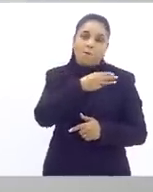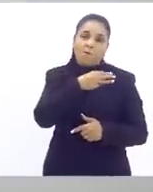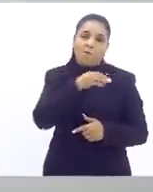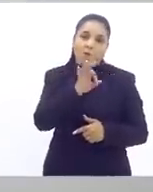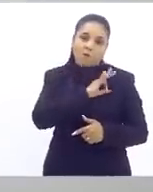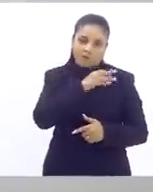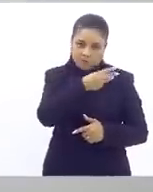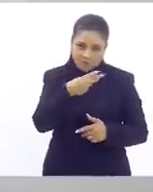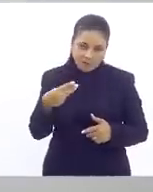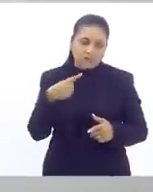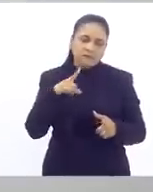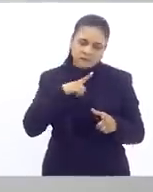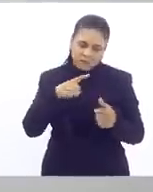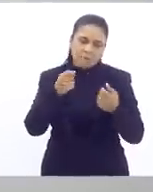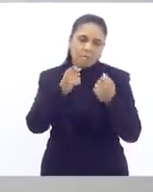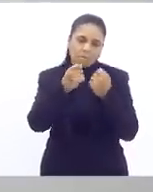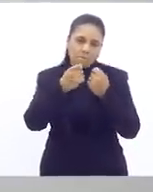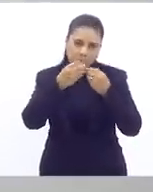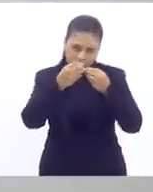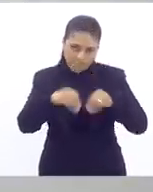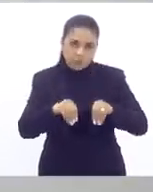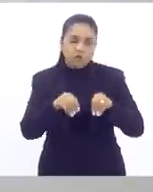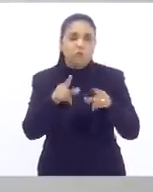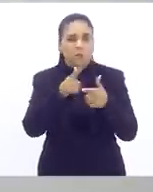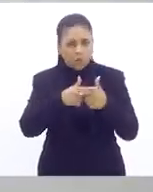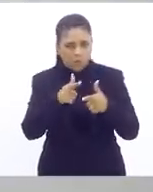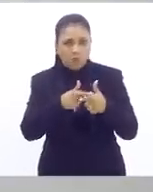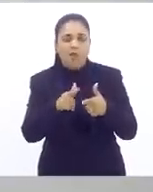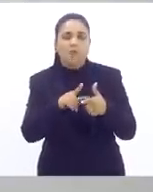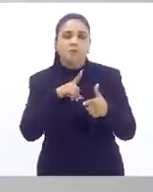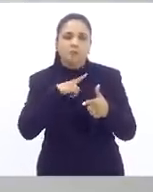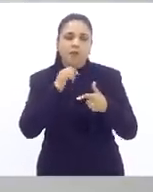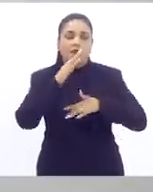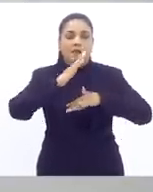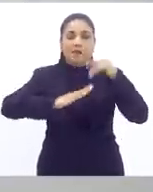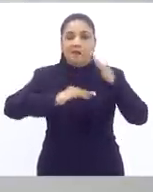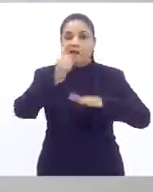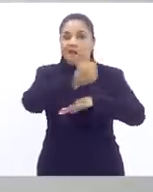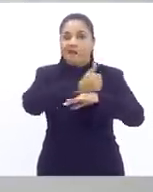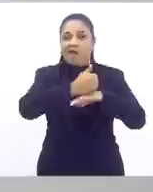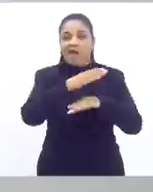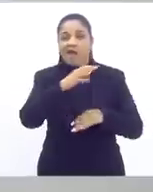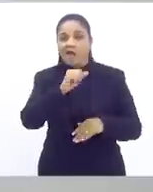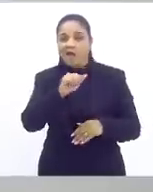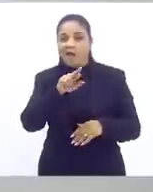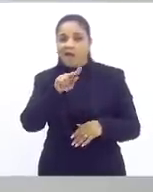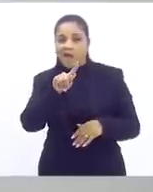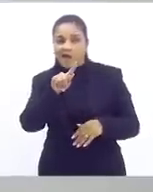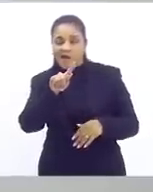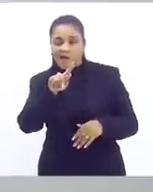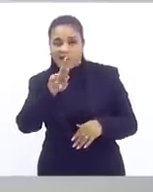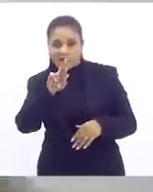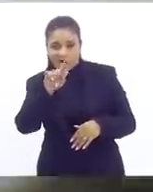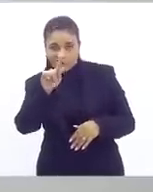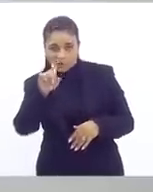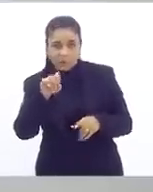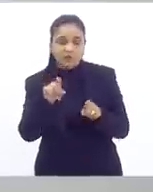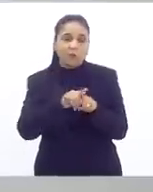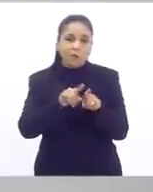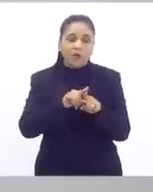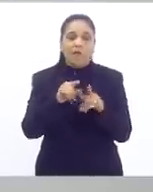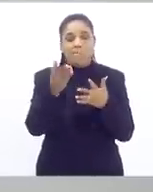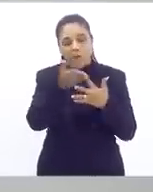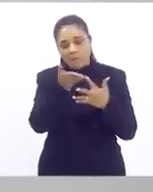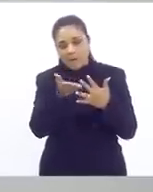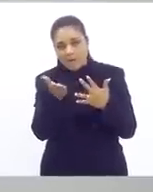pensão Sem dúvida temos problemas de como diz de cargos e de parcelas no sistema E aí também